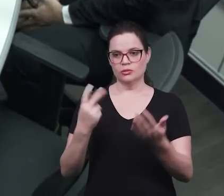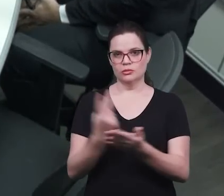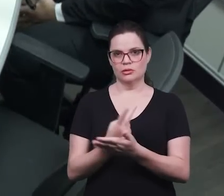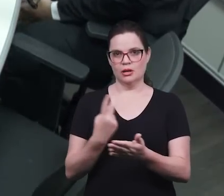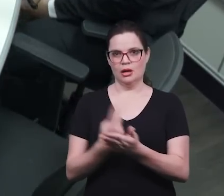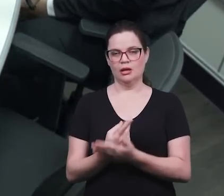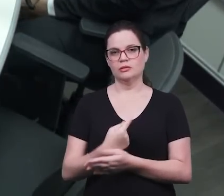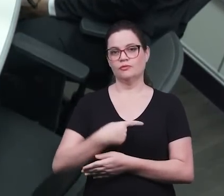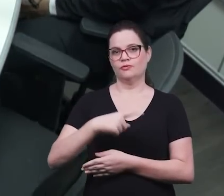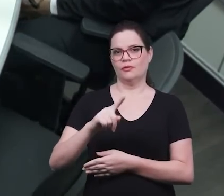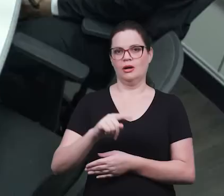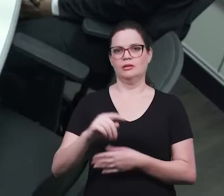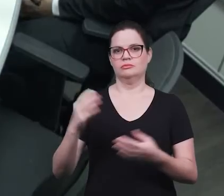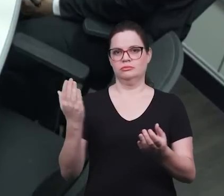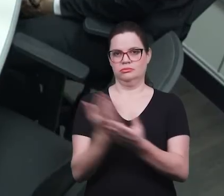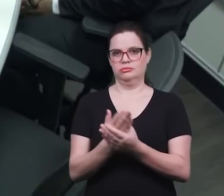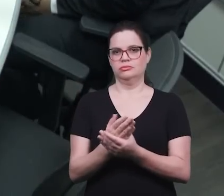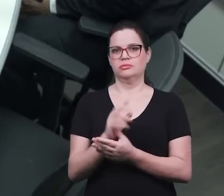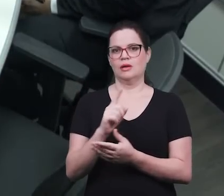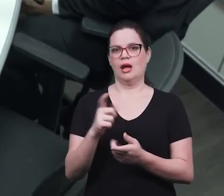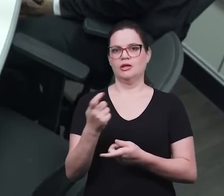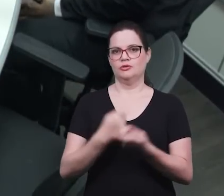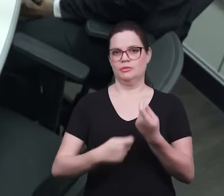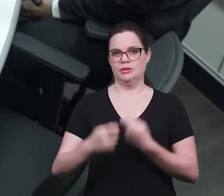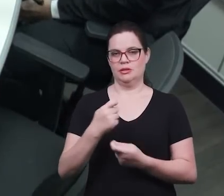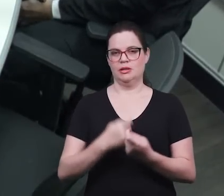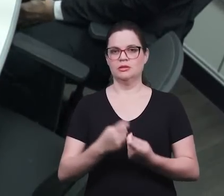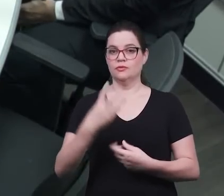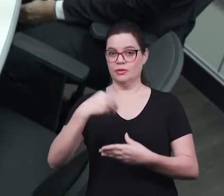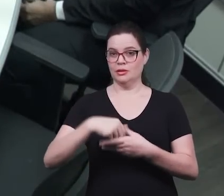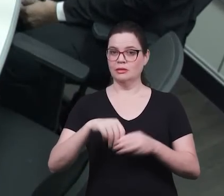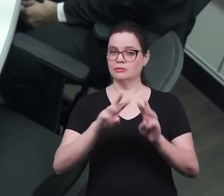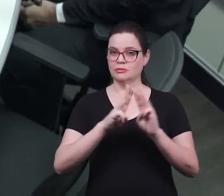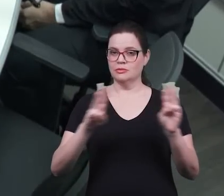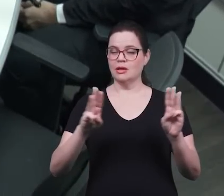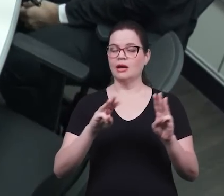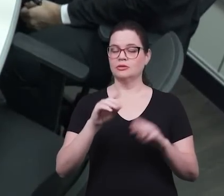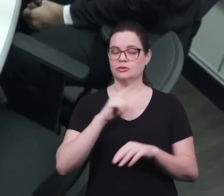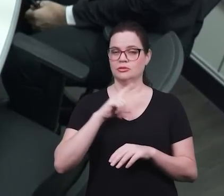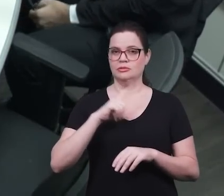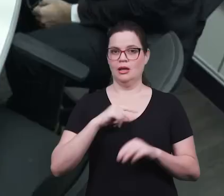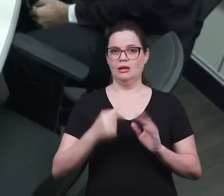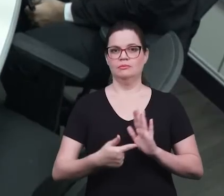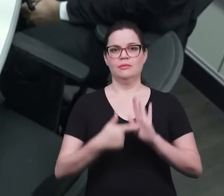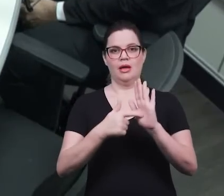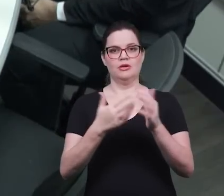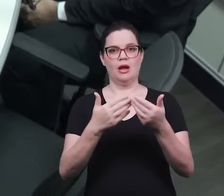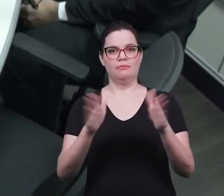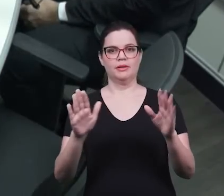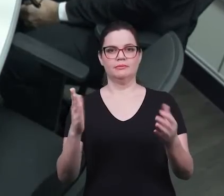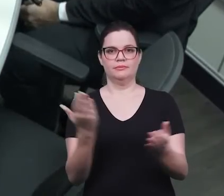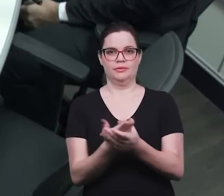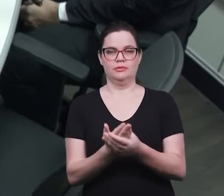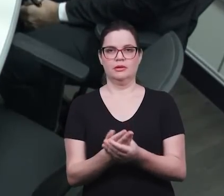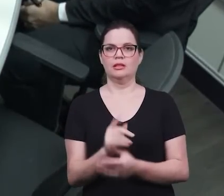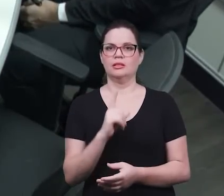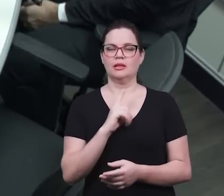processo administrativo lá pelo próprio Meu INSS. Tem a função lá, abrir processo, e já tem até a